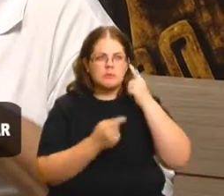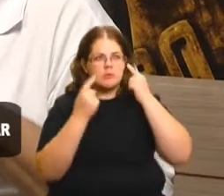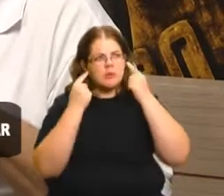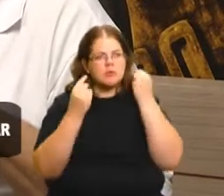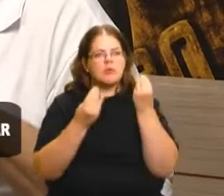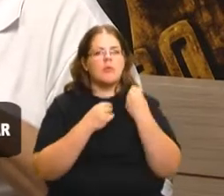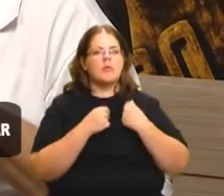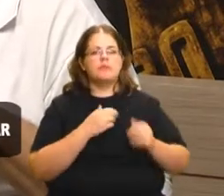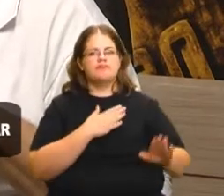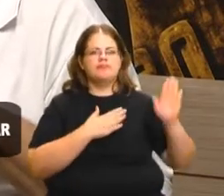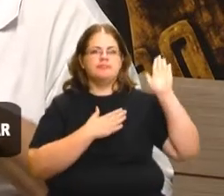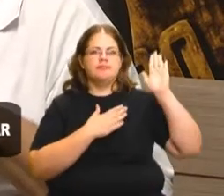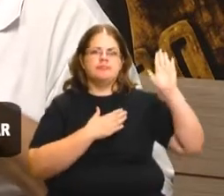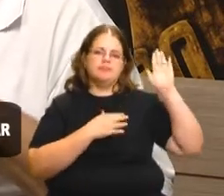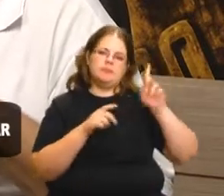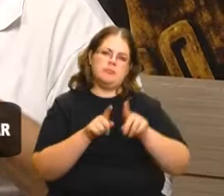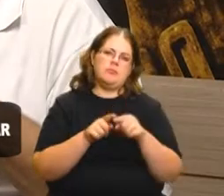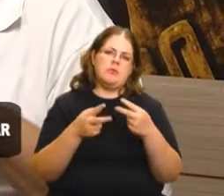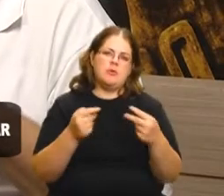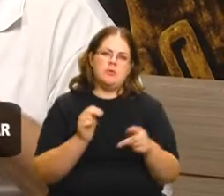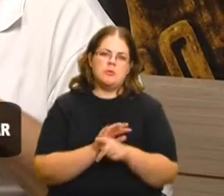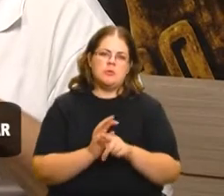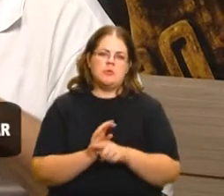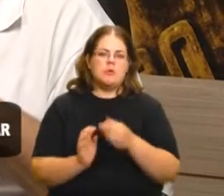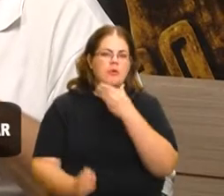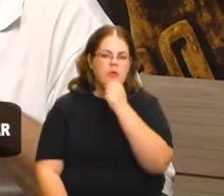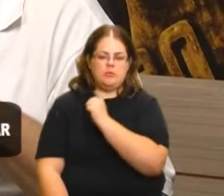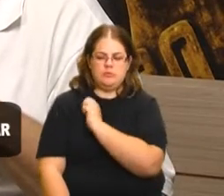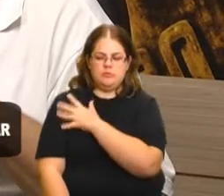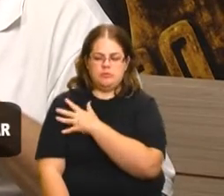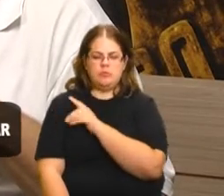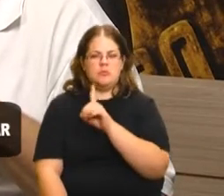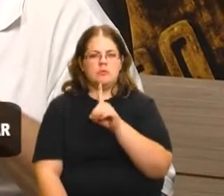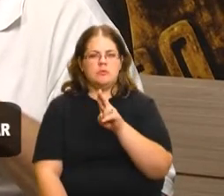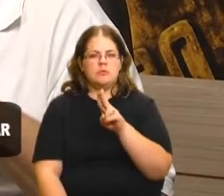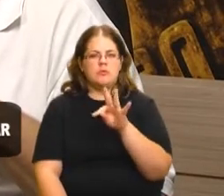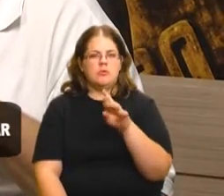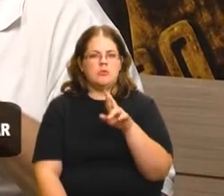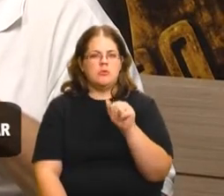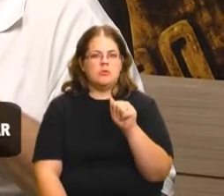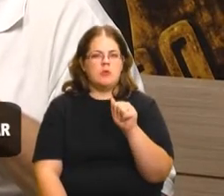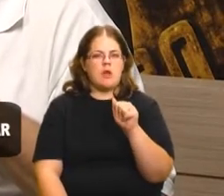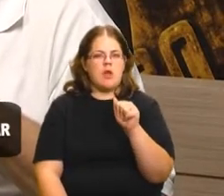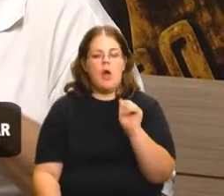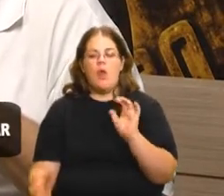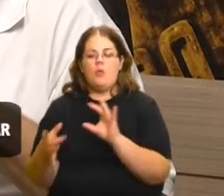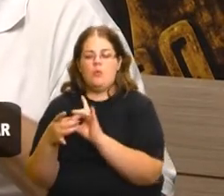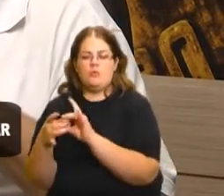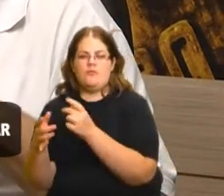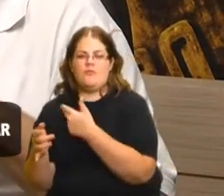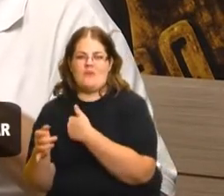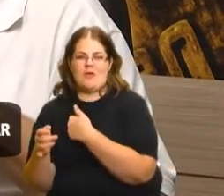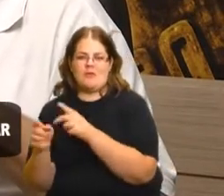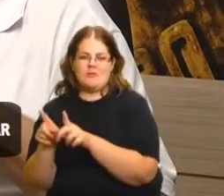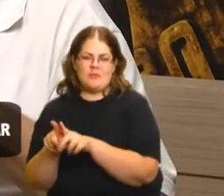começa a pensar em candidaturas. O que faz um grupo? Lança a candidatura do general Dutra, ligado ao Vargas,